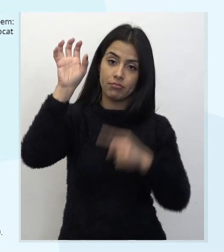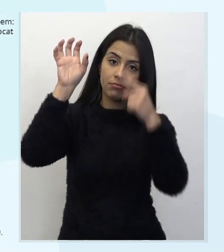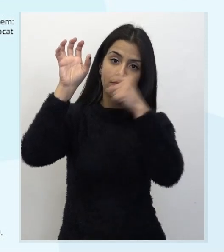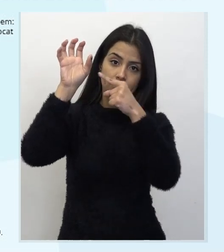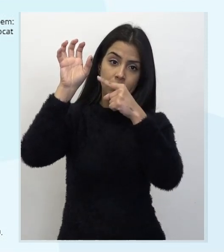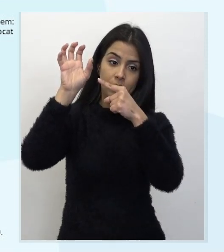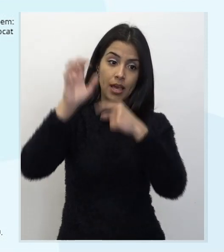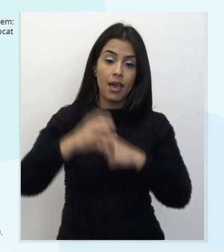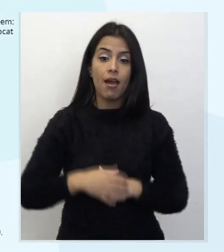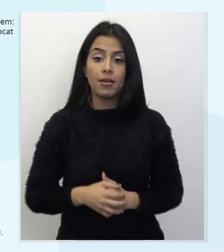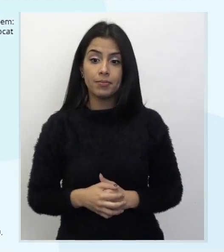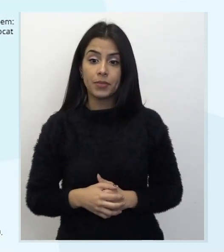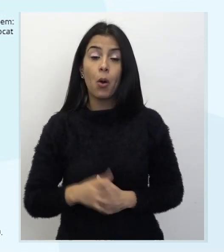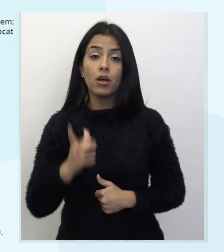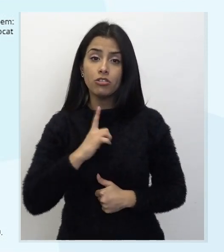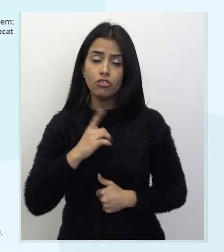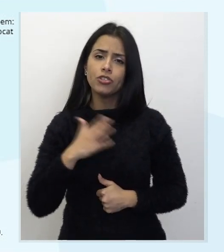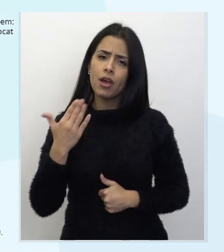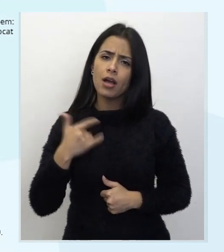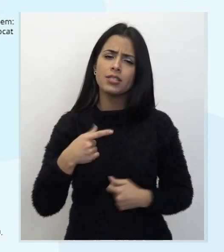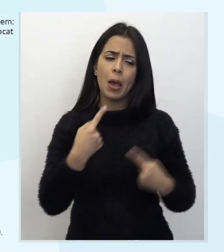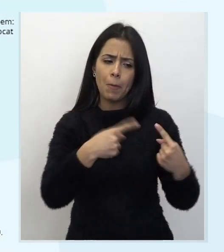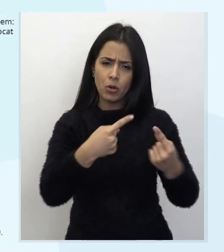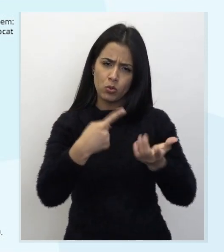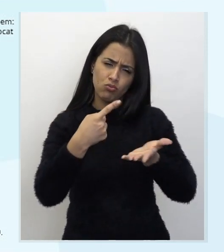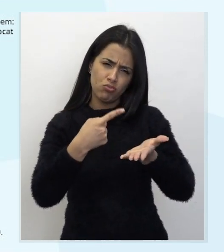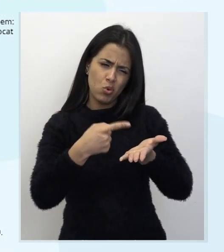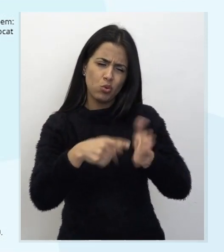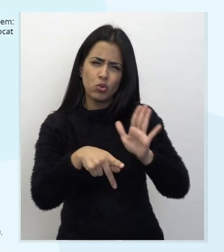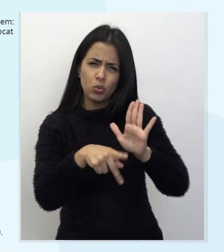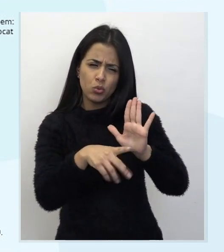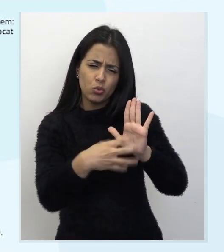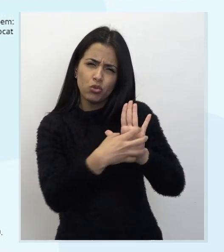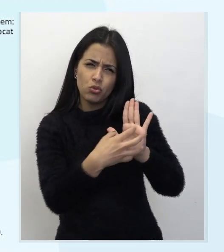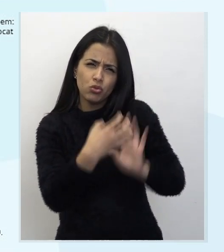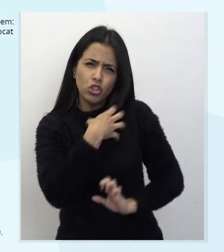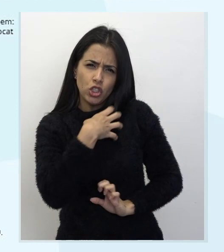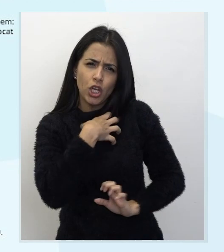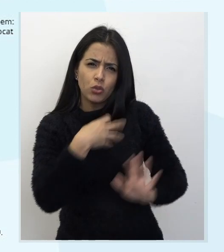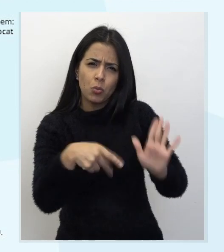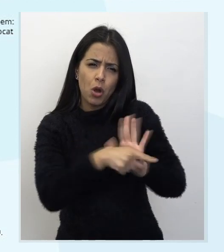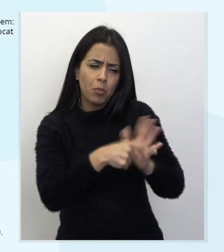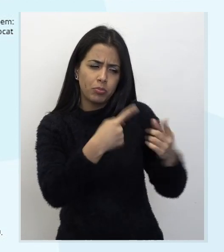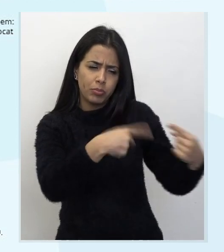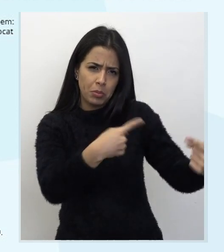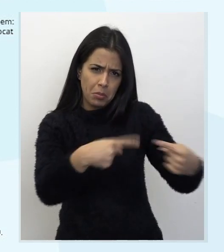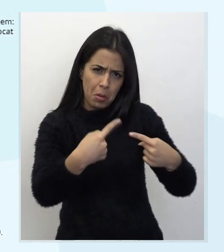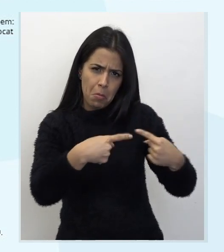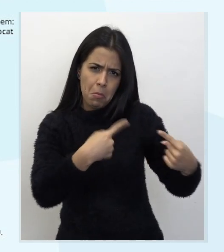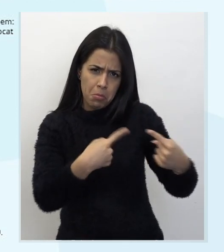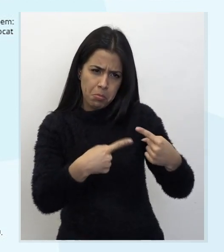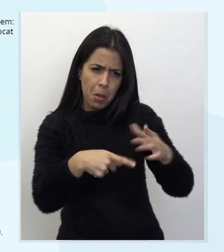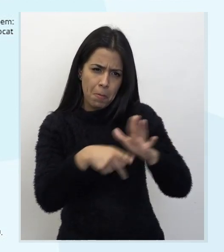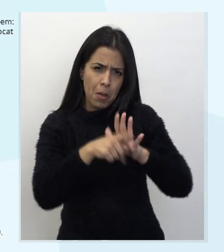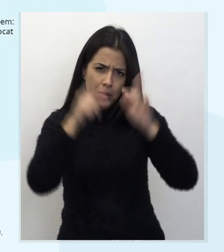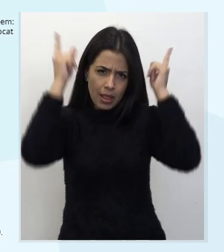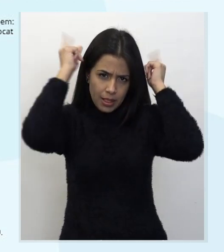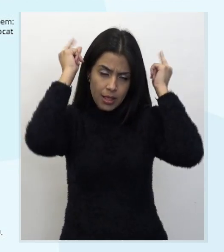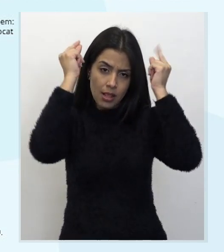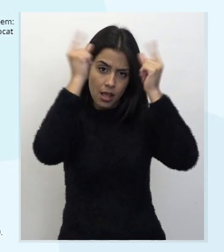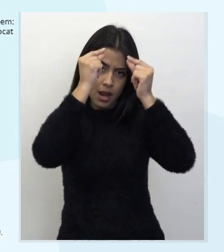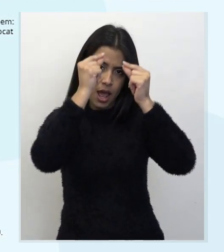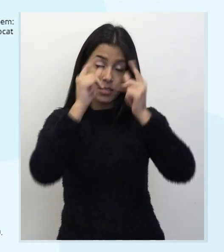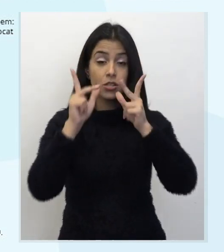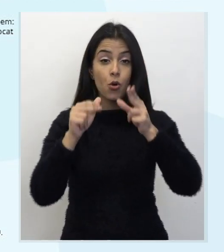tivessem um sistema político e econômico totalmente diferente da Grécia, como nós já vimos na aula passada